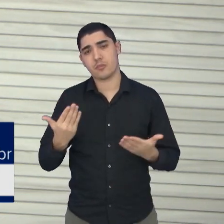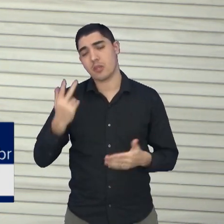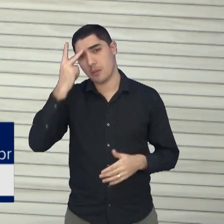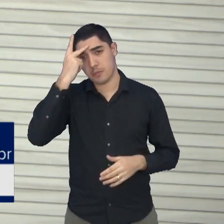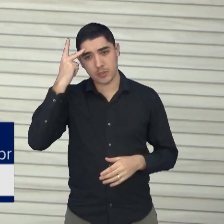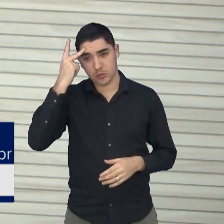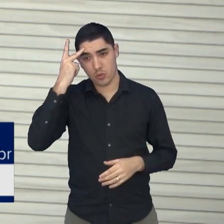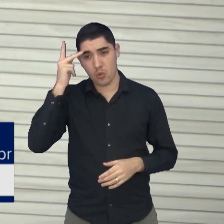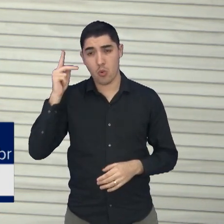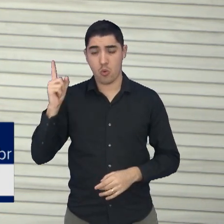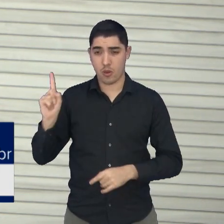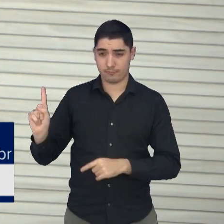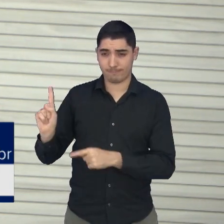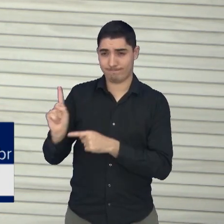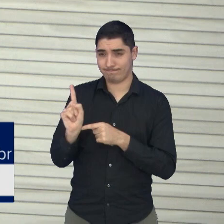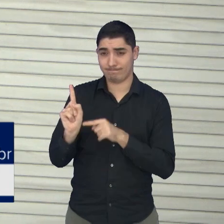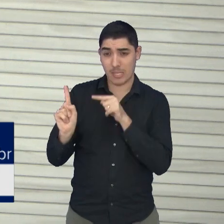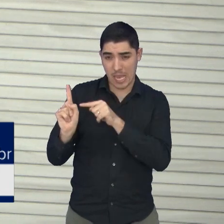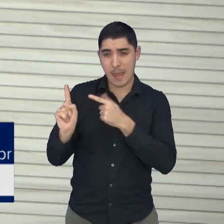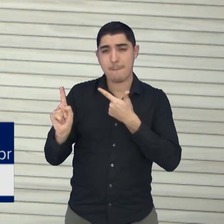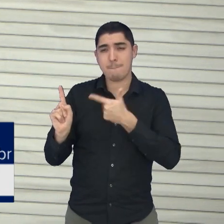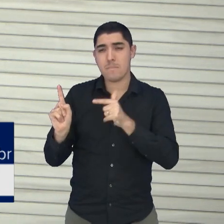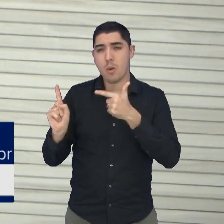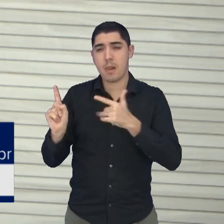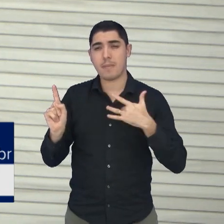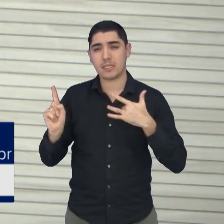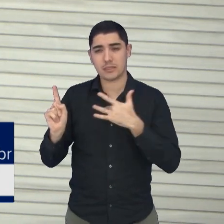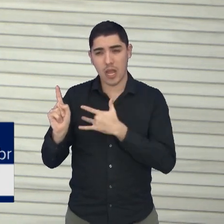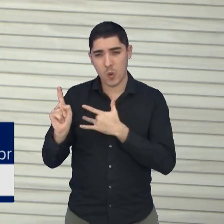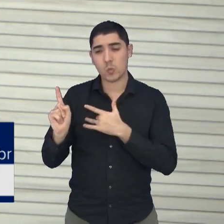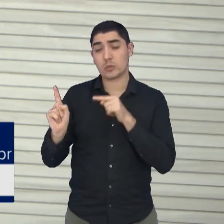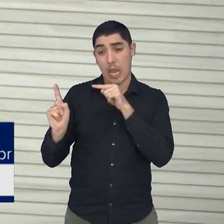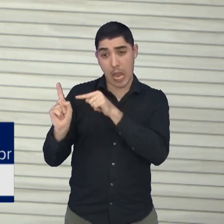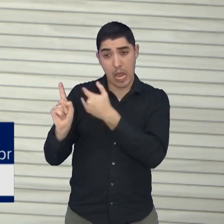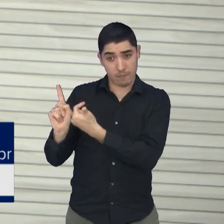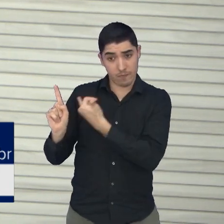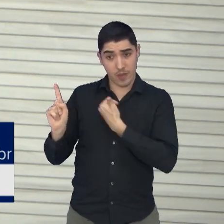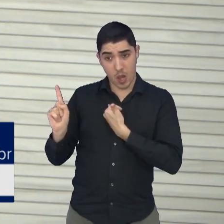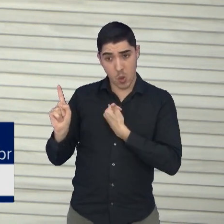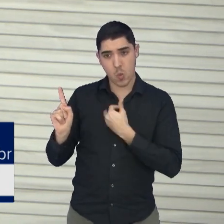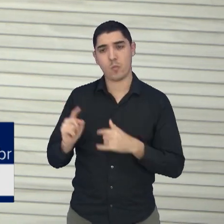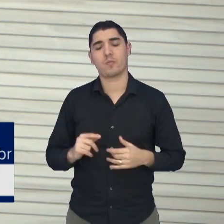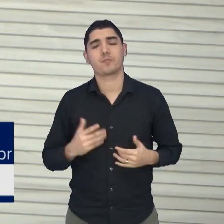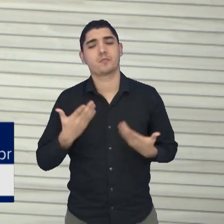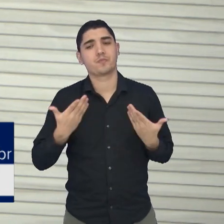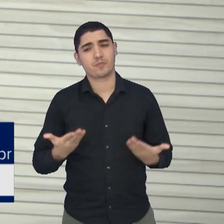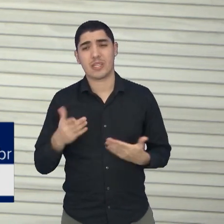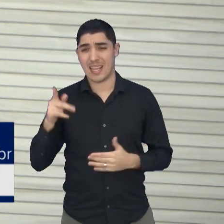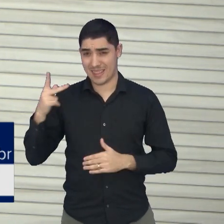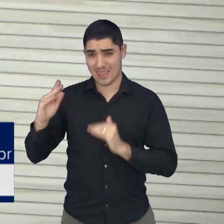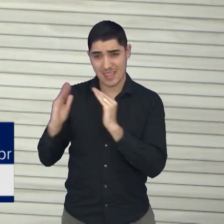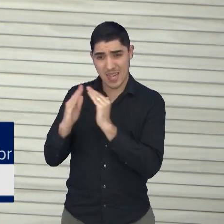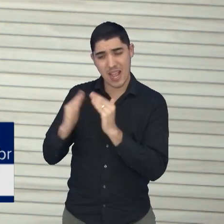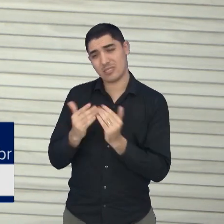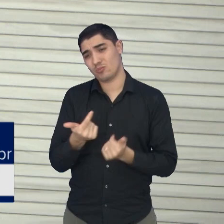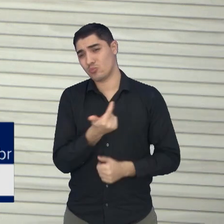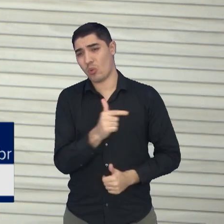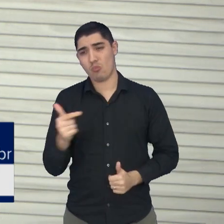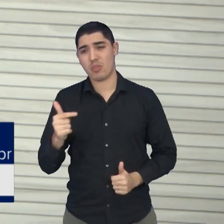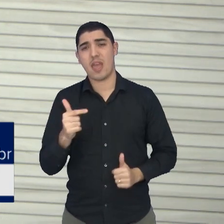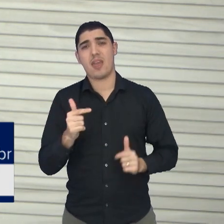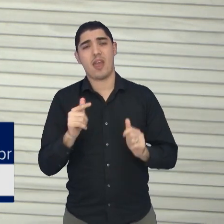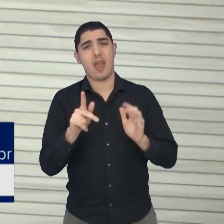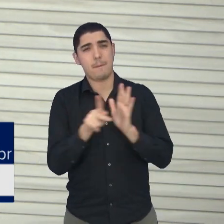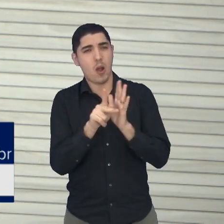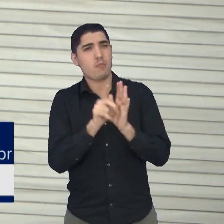pessoa com alguns problemas de saúde, enfim, e na casa dela ela estava sem móveis, sem alimento, sem